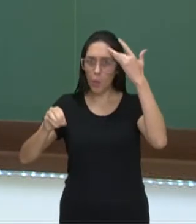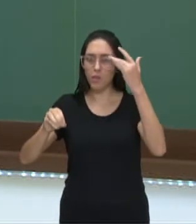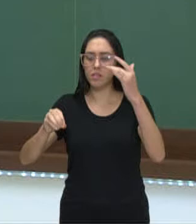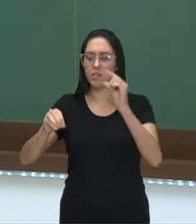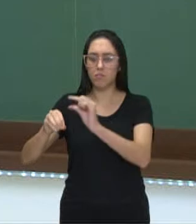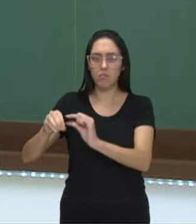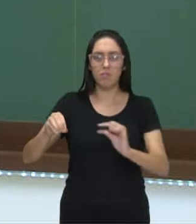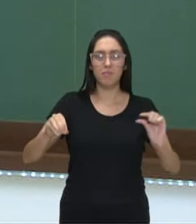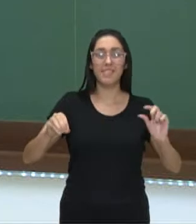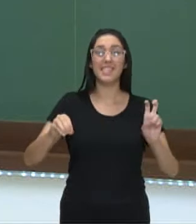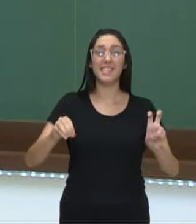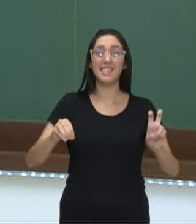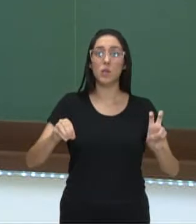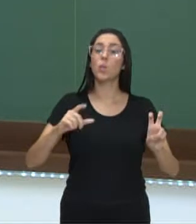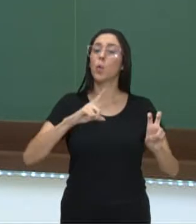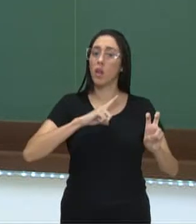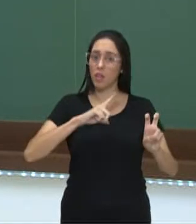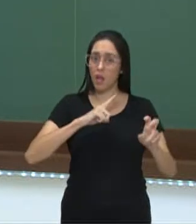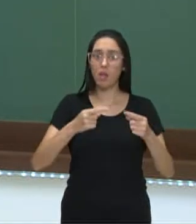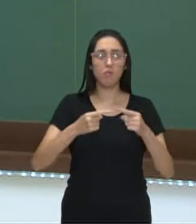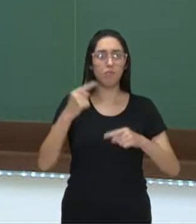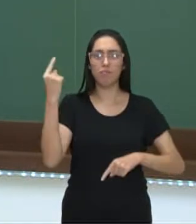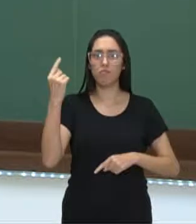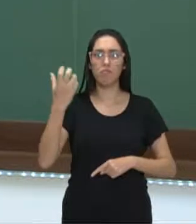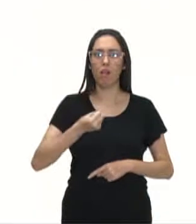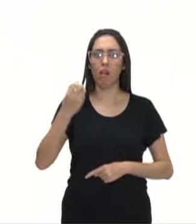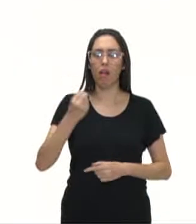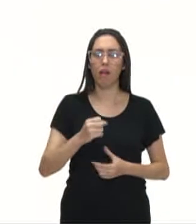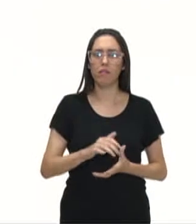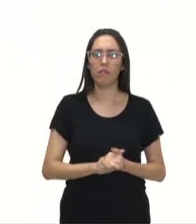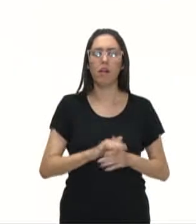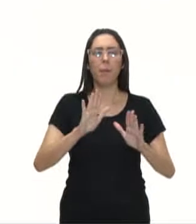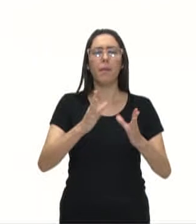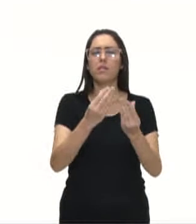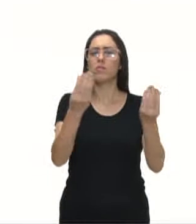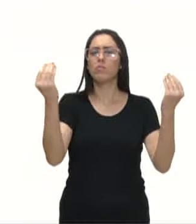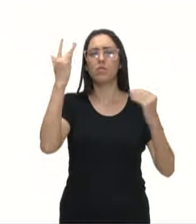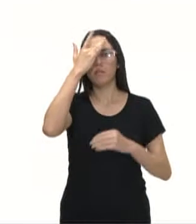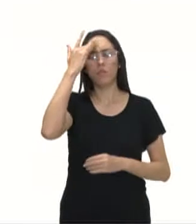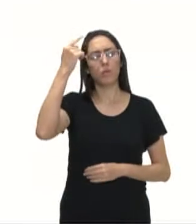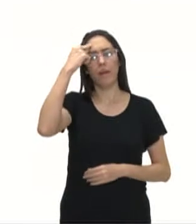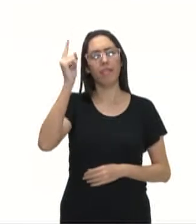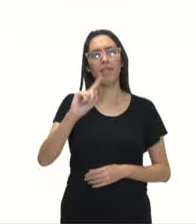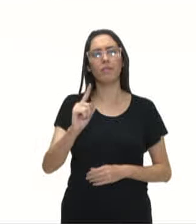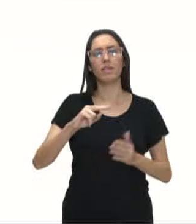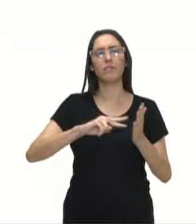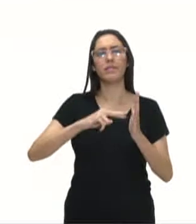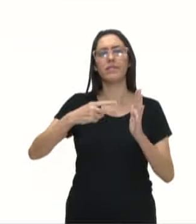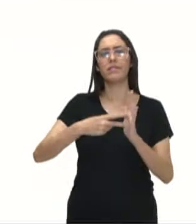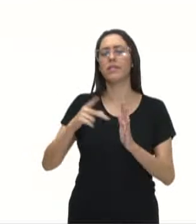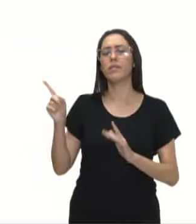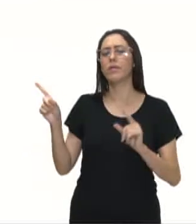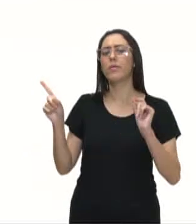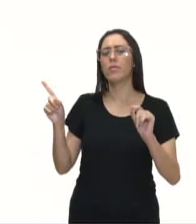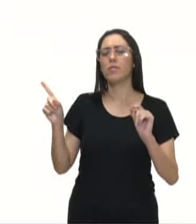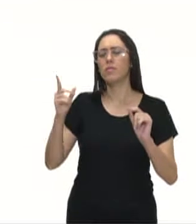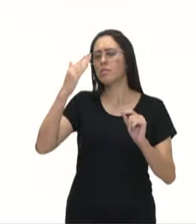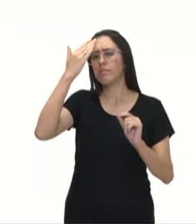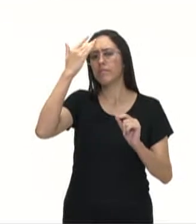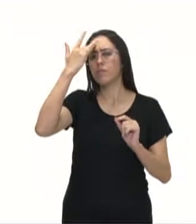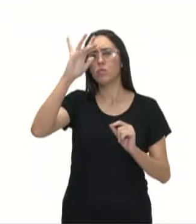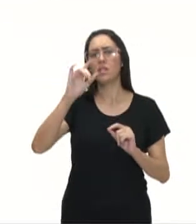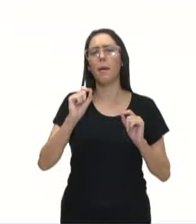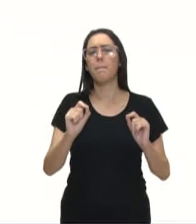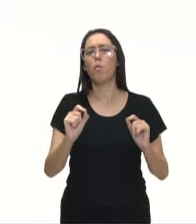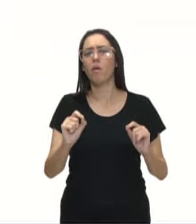bastante, né? No entanto, muitos ainda não sabem o que ela significa e têm dificuldades em entender a causa